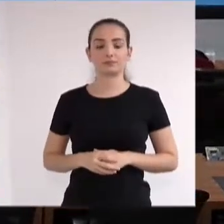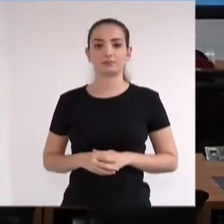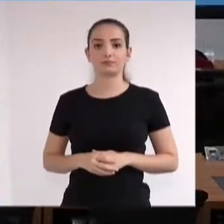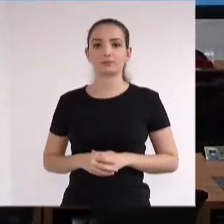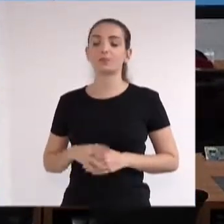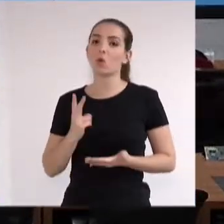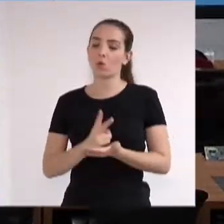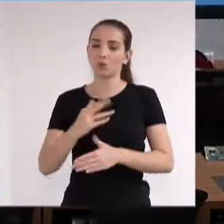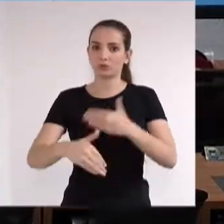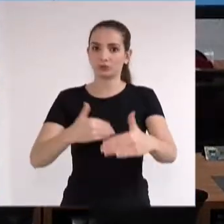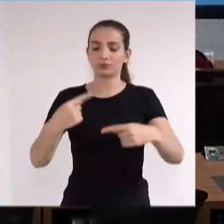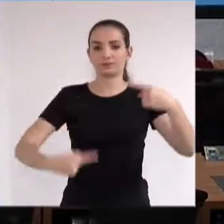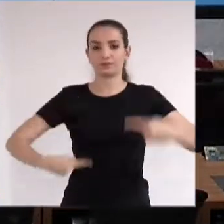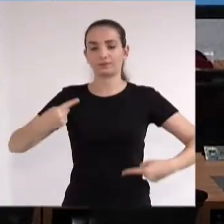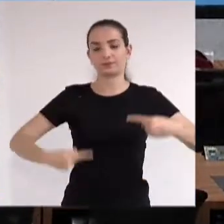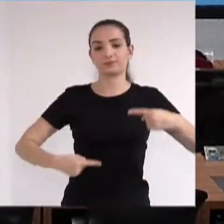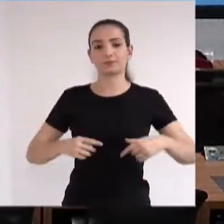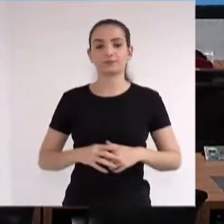Continua em discussão.